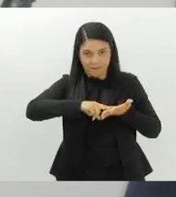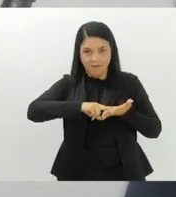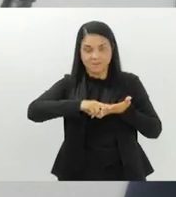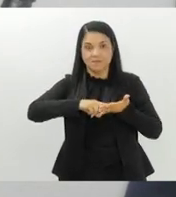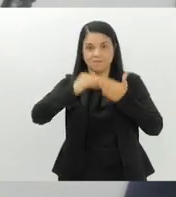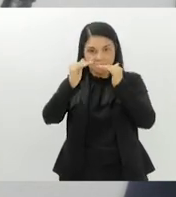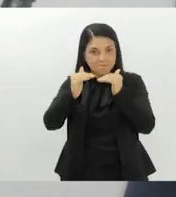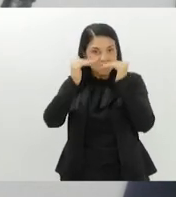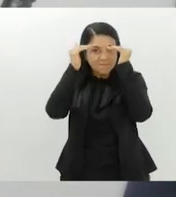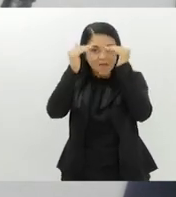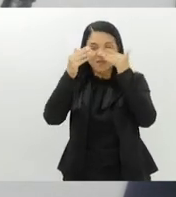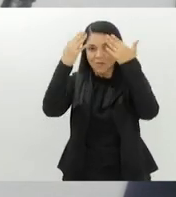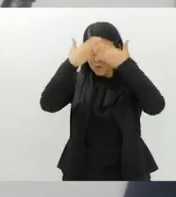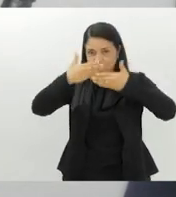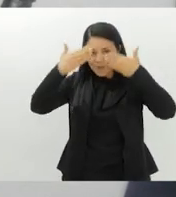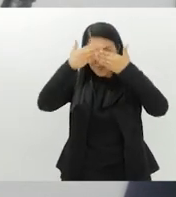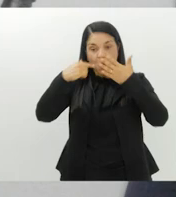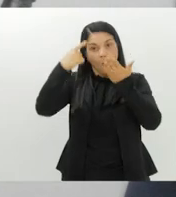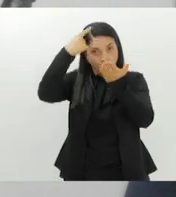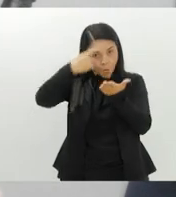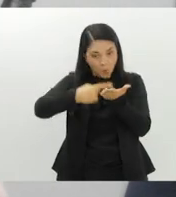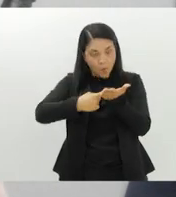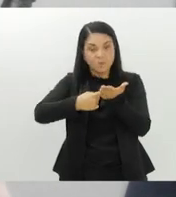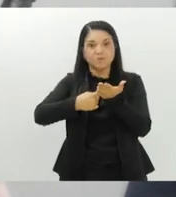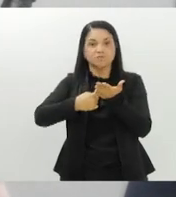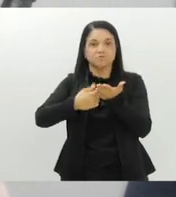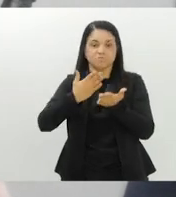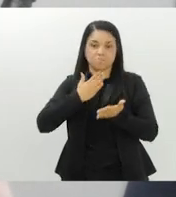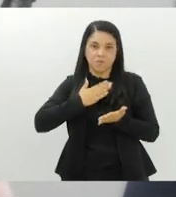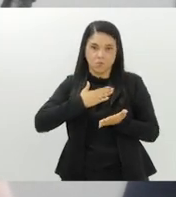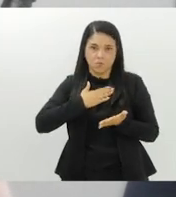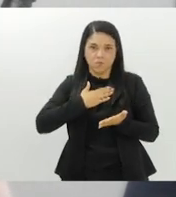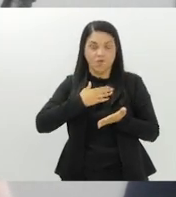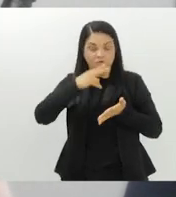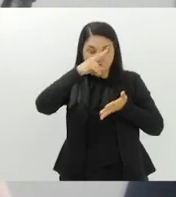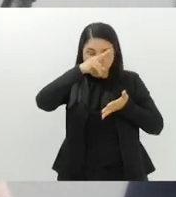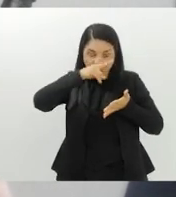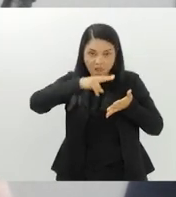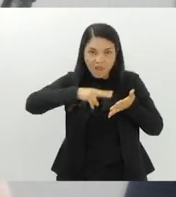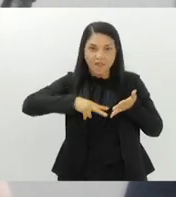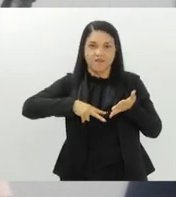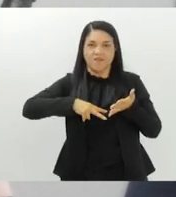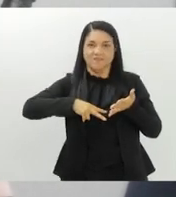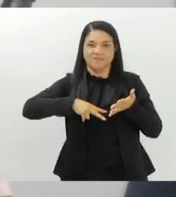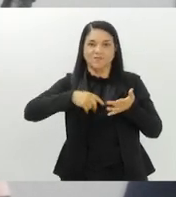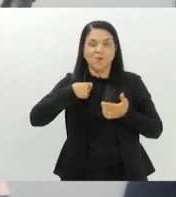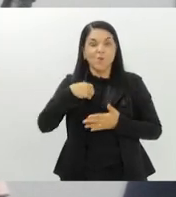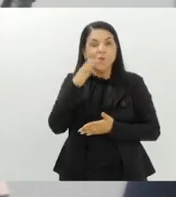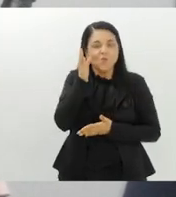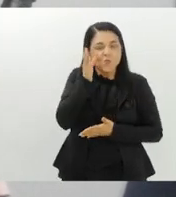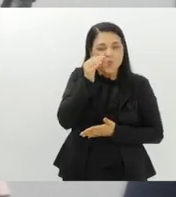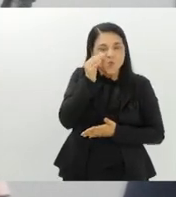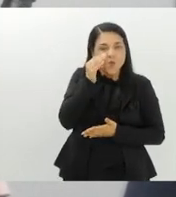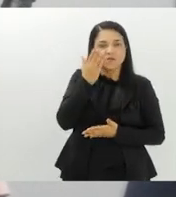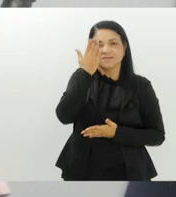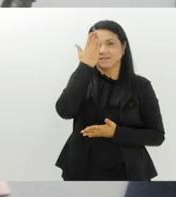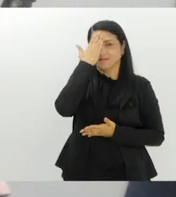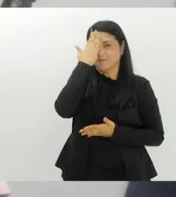um compromisso meu que eu faço com vocês, perante todos. Eu vou ler, e eu estou muito curioso para saber.